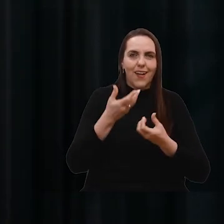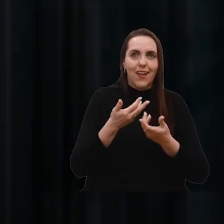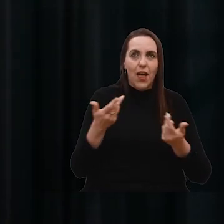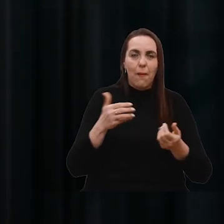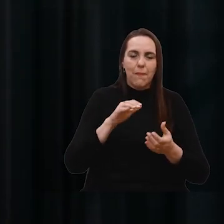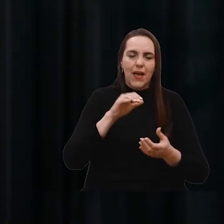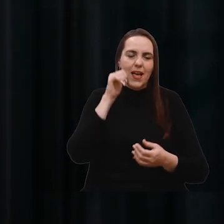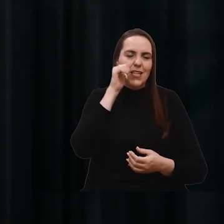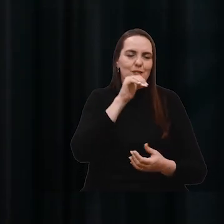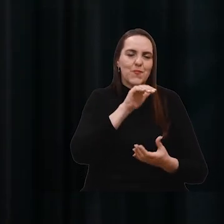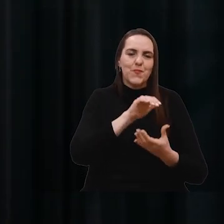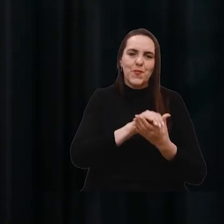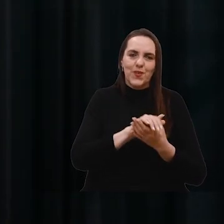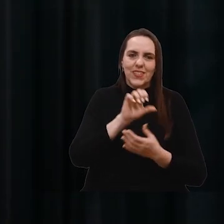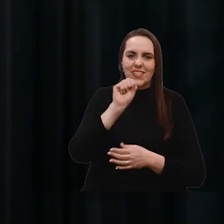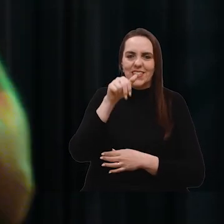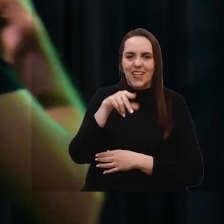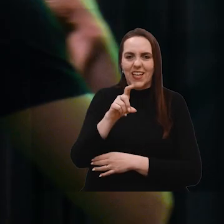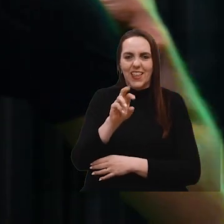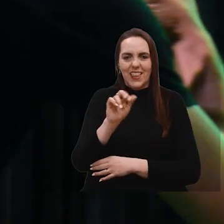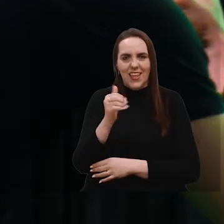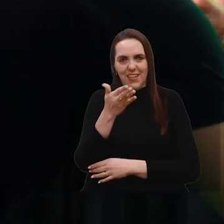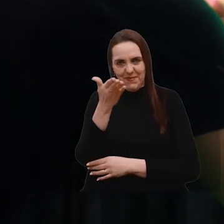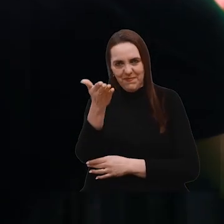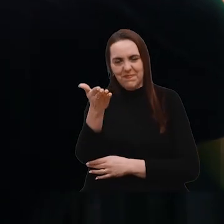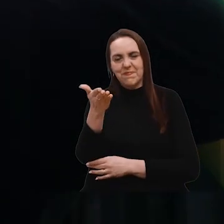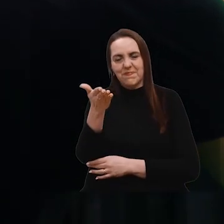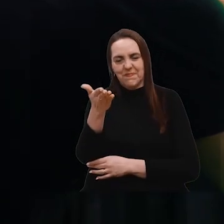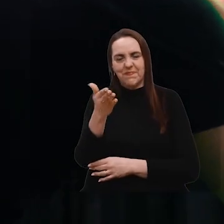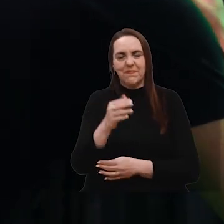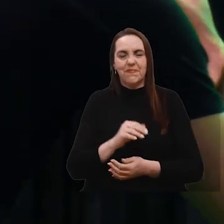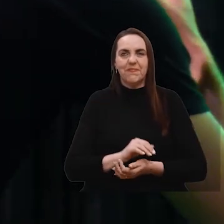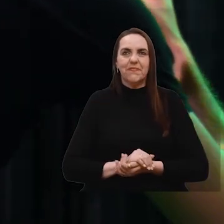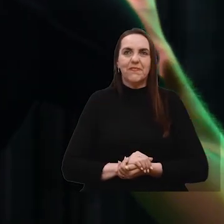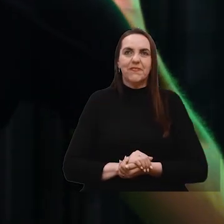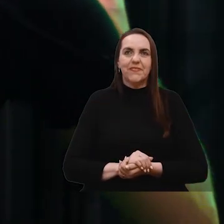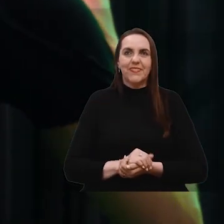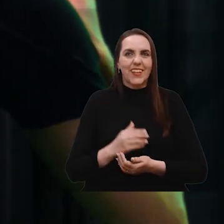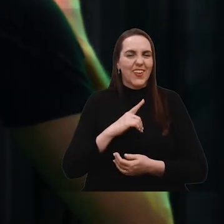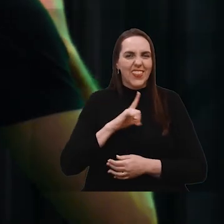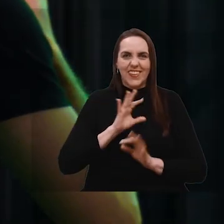caos, buscando coisas, que é minha esposa Sandra, que está ali.